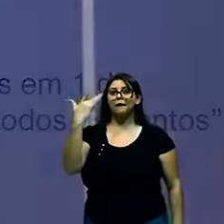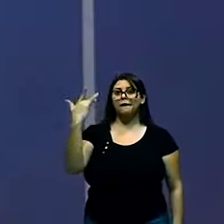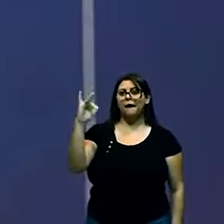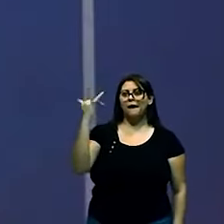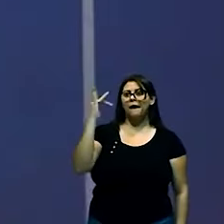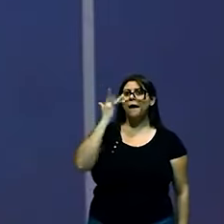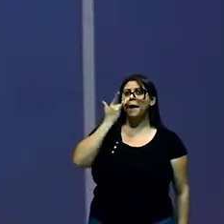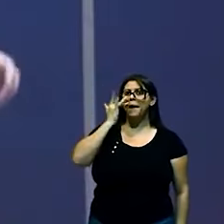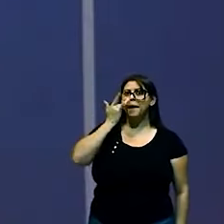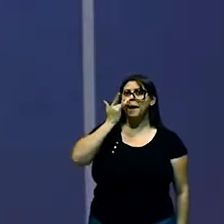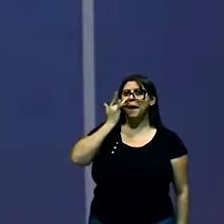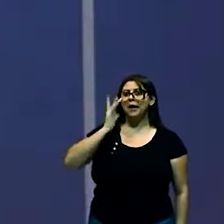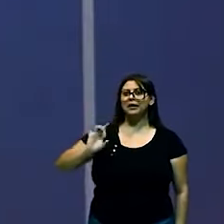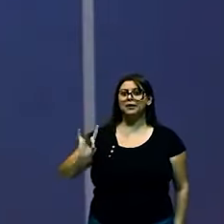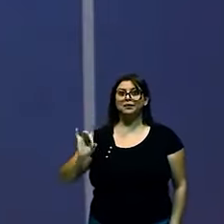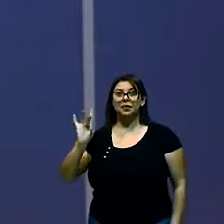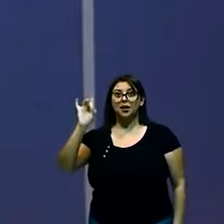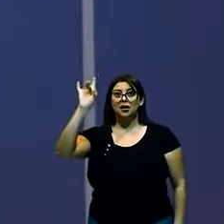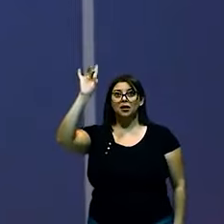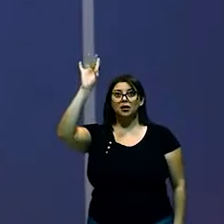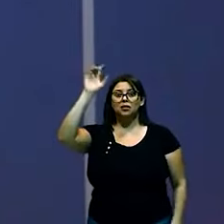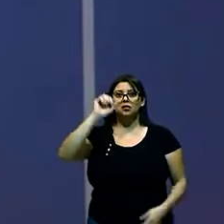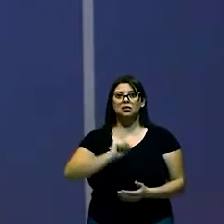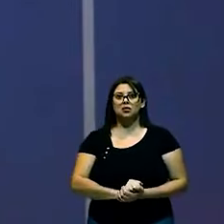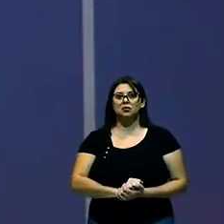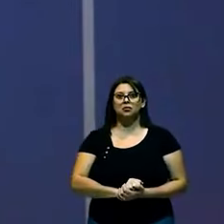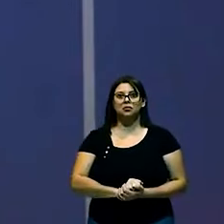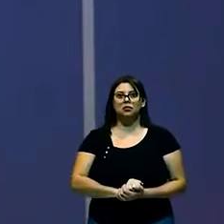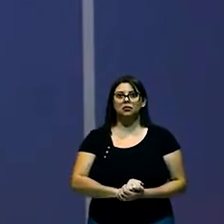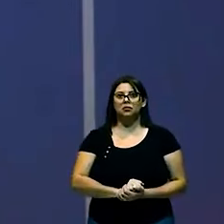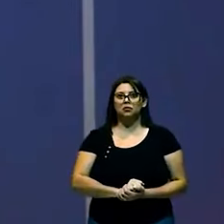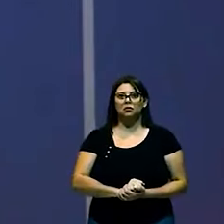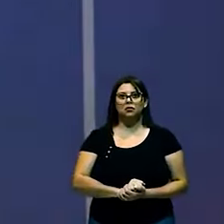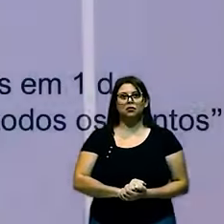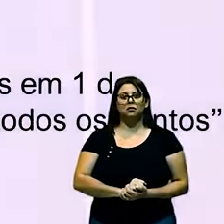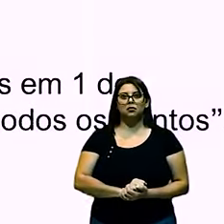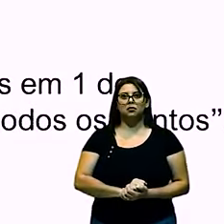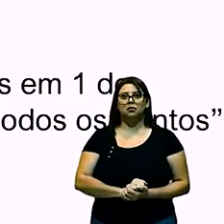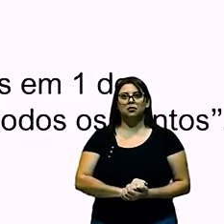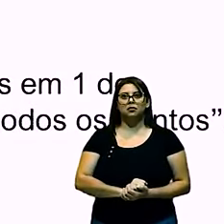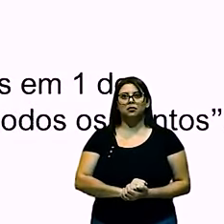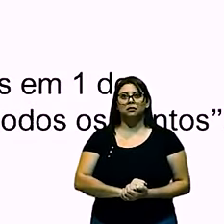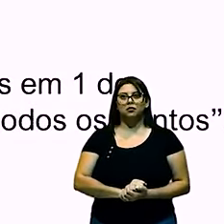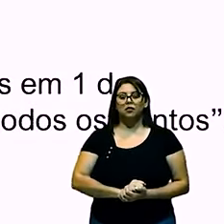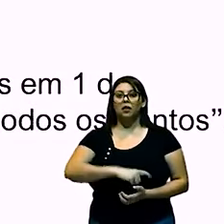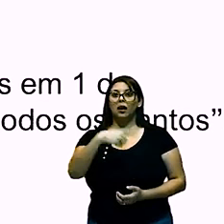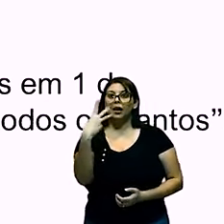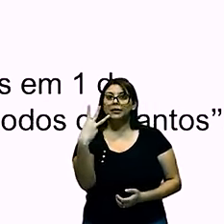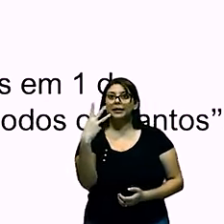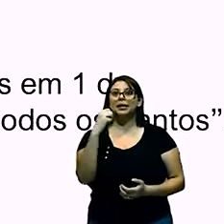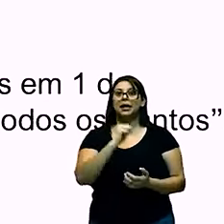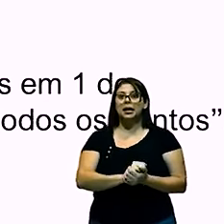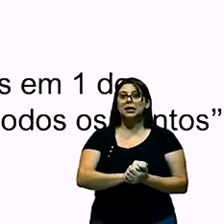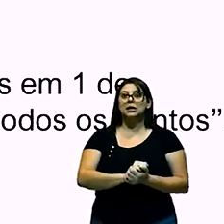do pano que envolveu o bebê Jesus. Eu vou ler bem rápido aqui, você está acompanhando. 13 pedaços do berço de Jesus, um fio